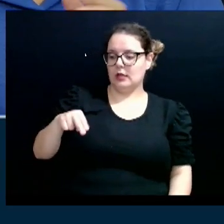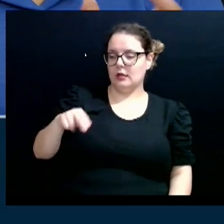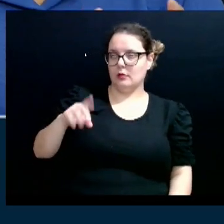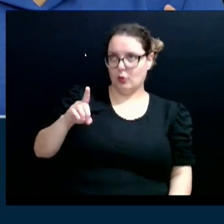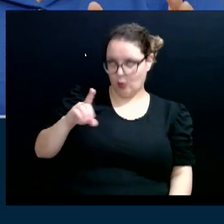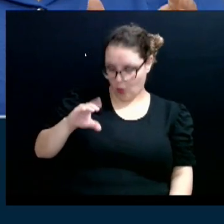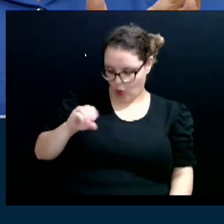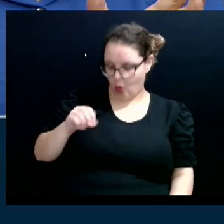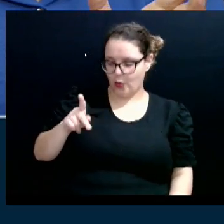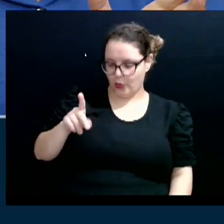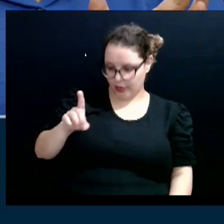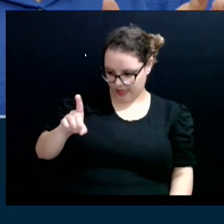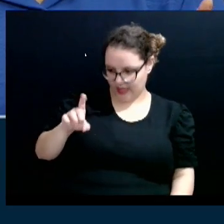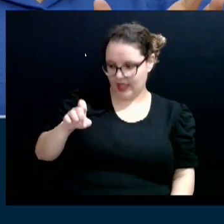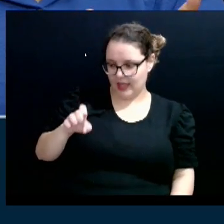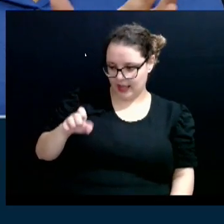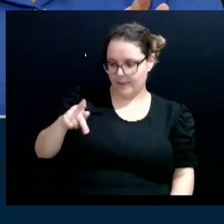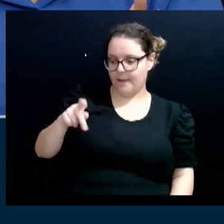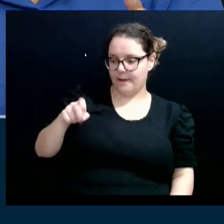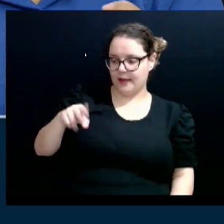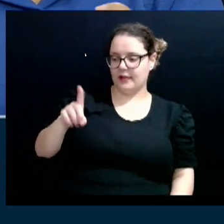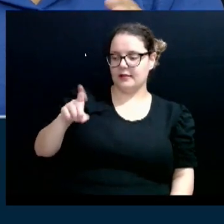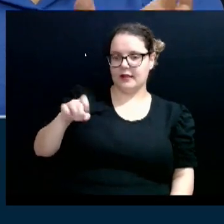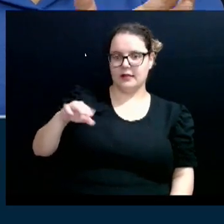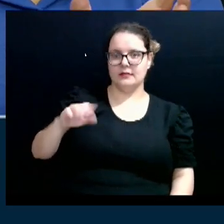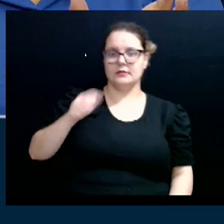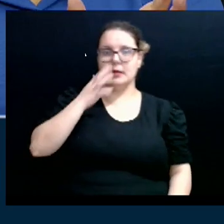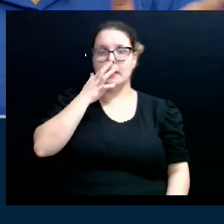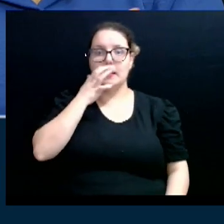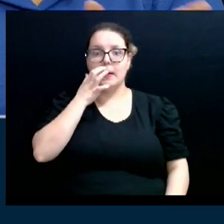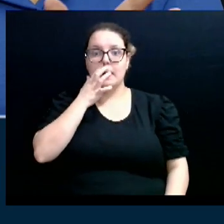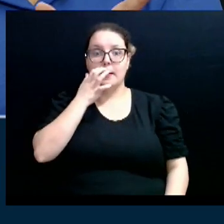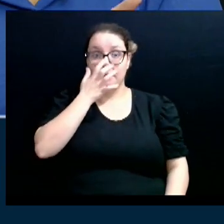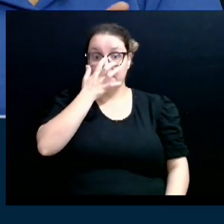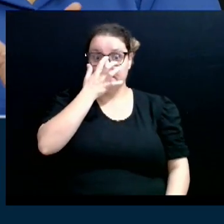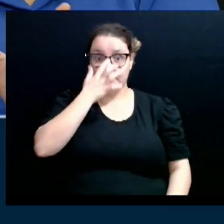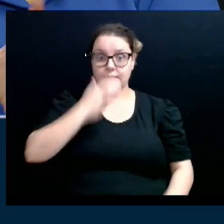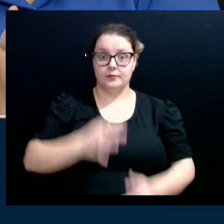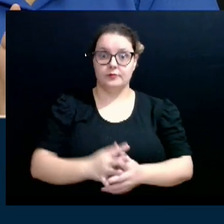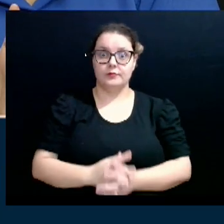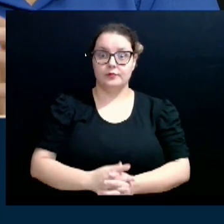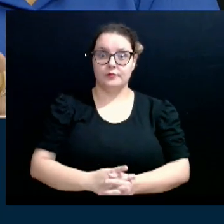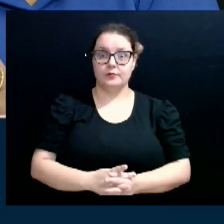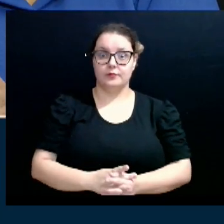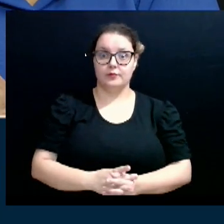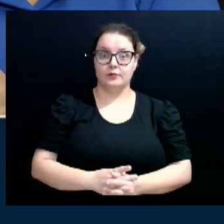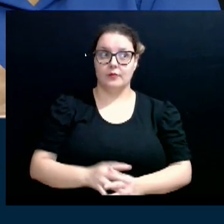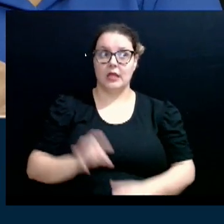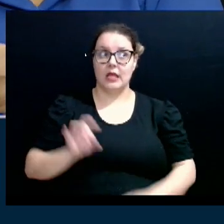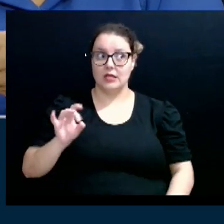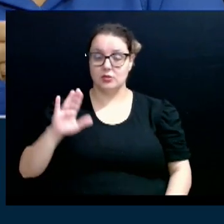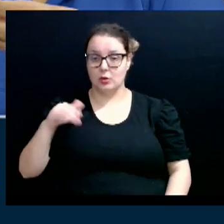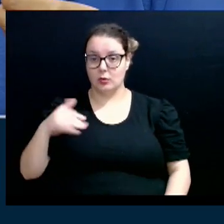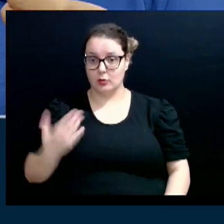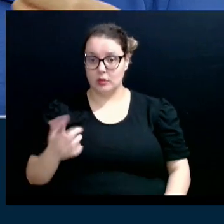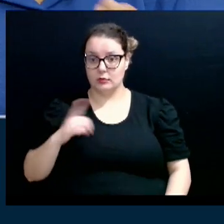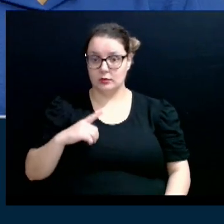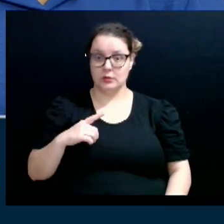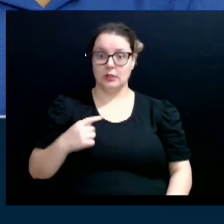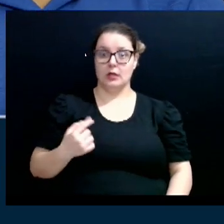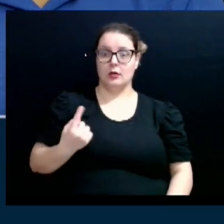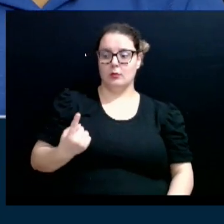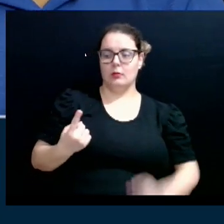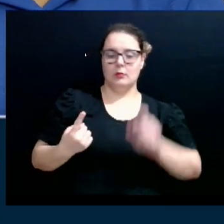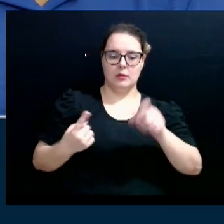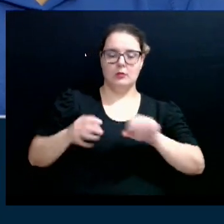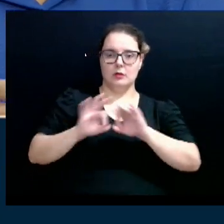falasse para a gente, realmente a codependência, ela só é mesmo quando tem alguém da família que é